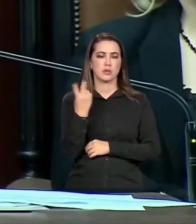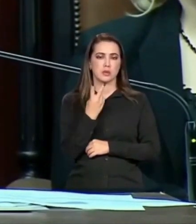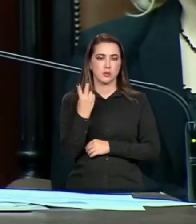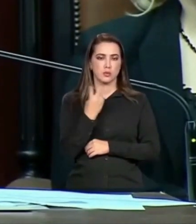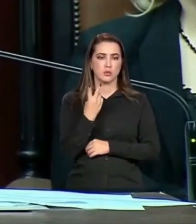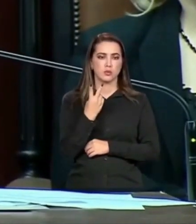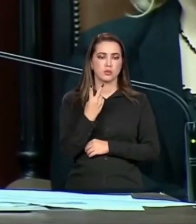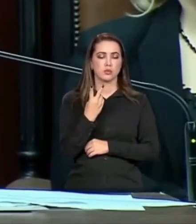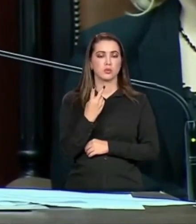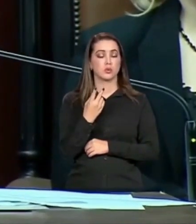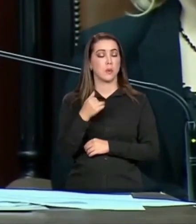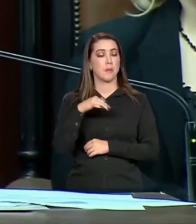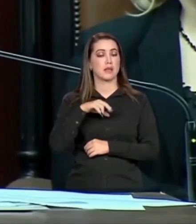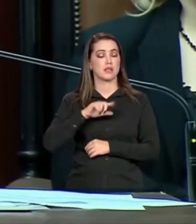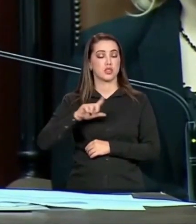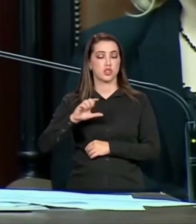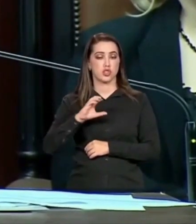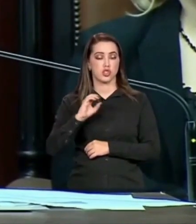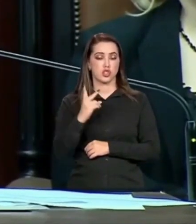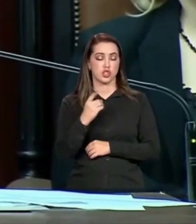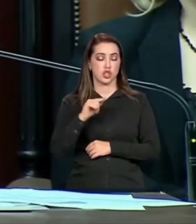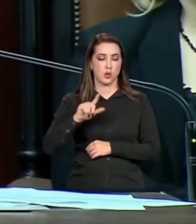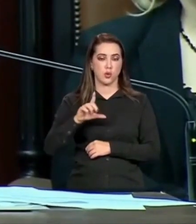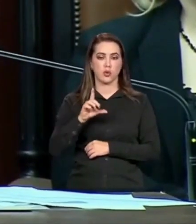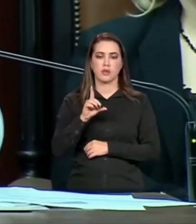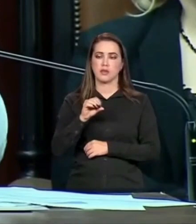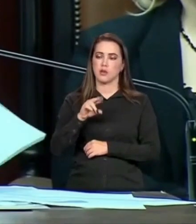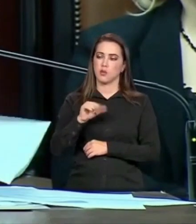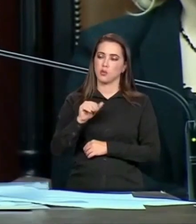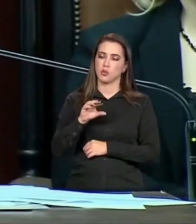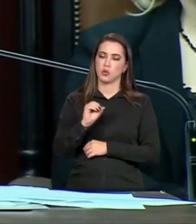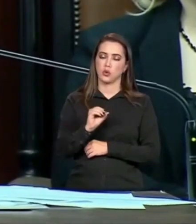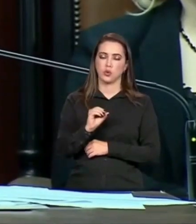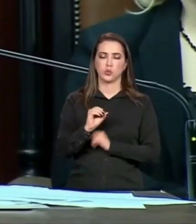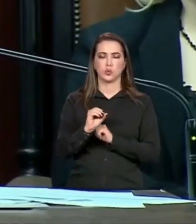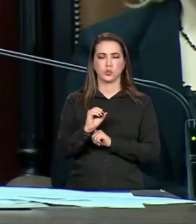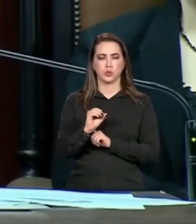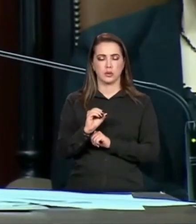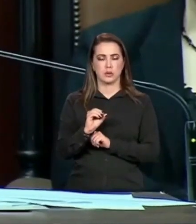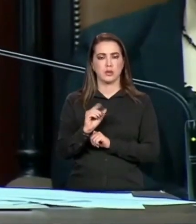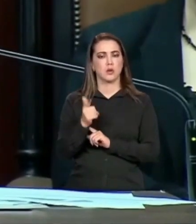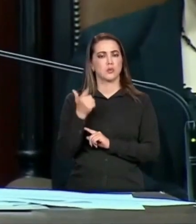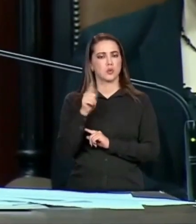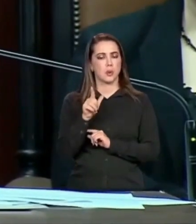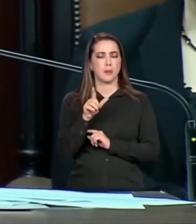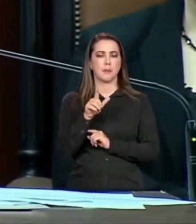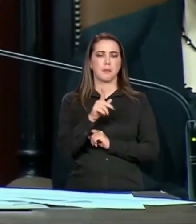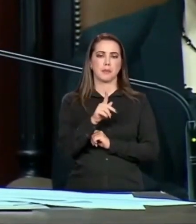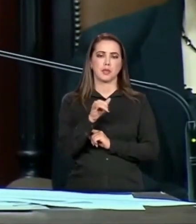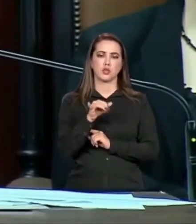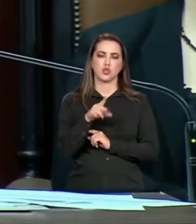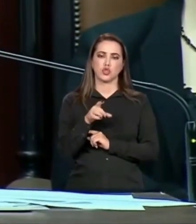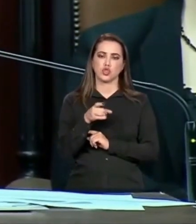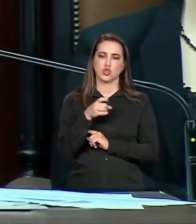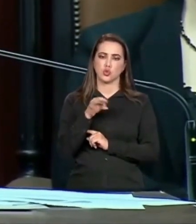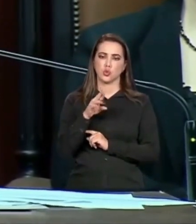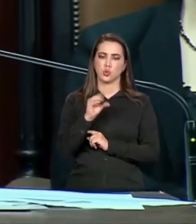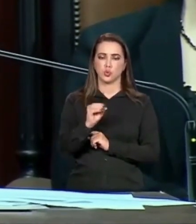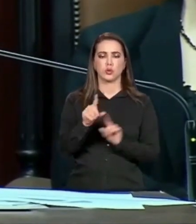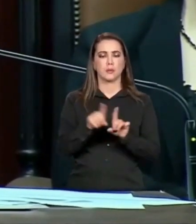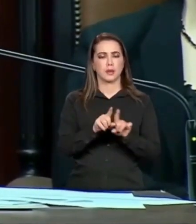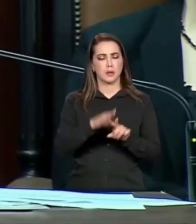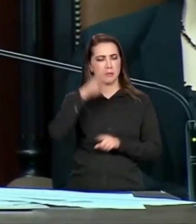Marechal Deodoro da Fonseca e Marechal Floriano Peixoto, primeiros mandatários de nossa nação.